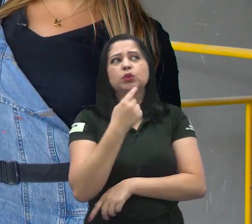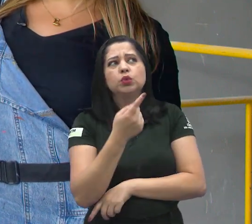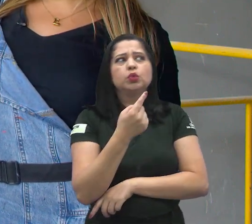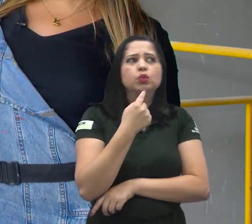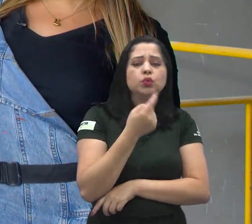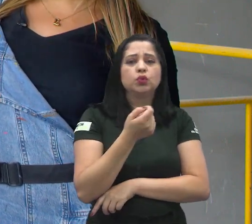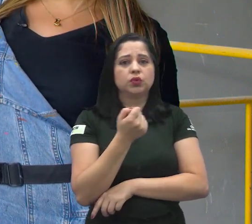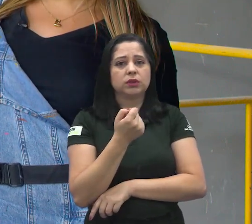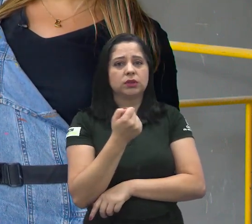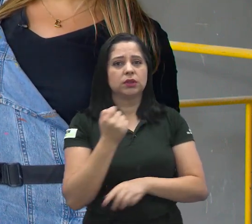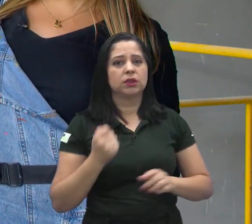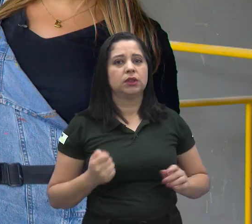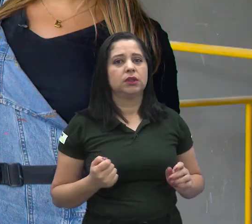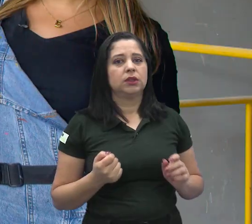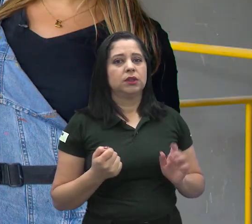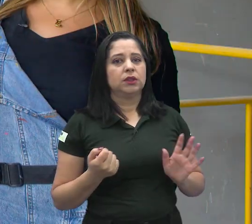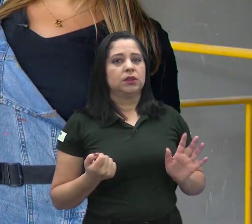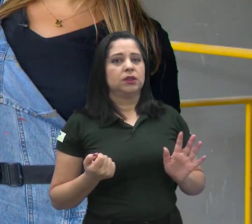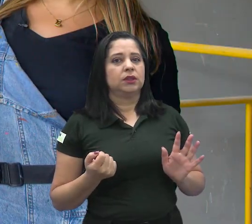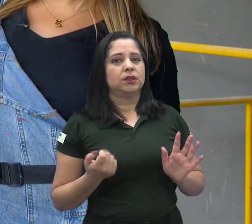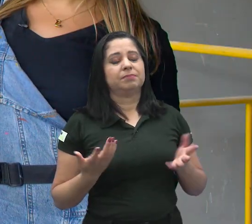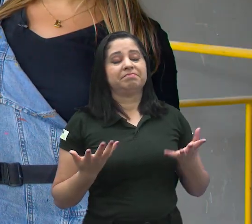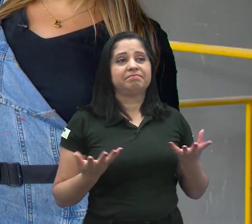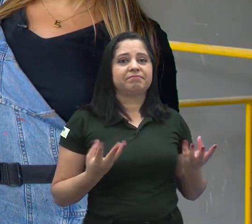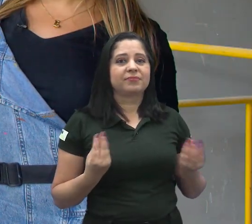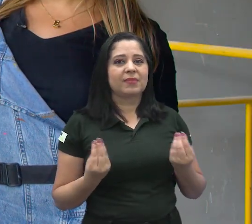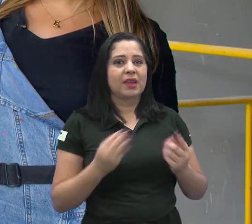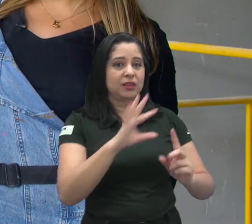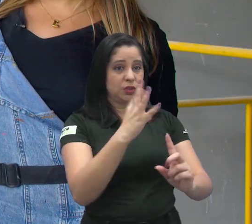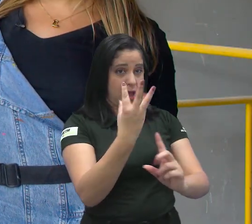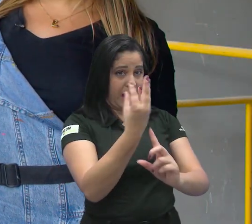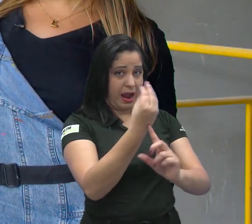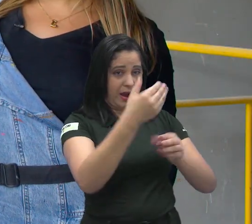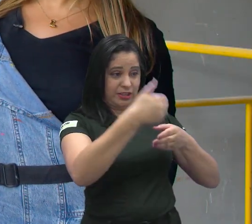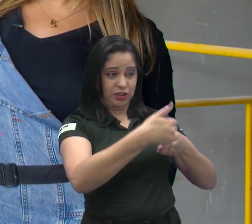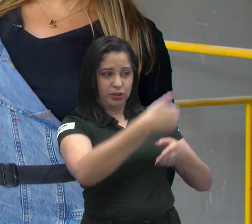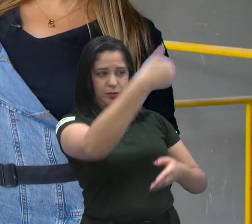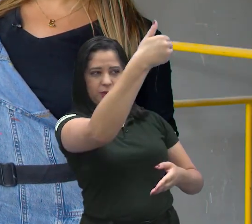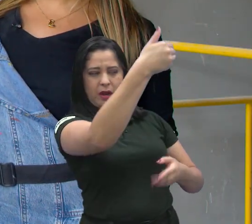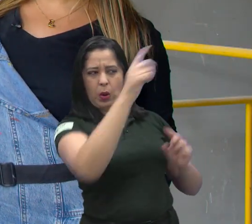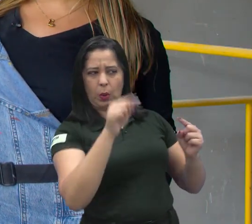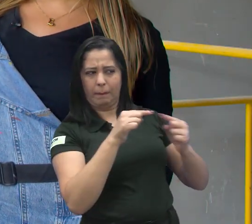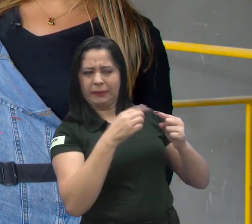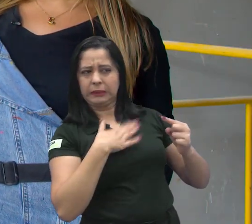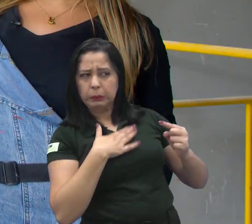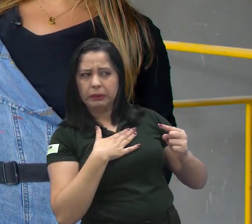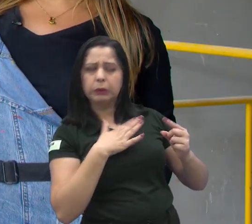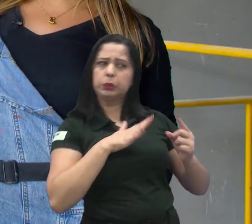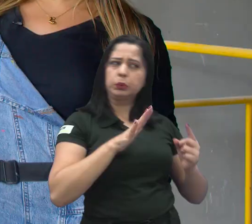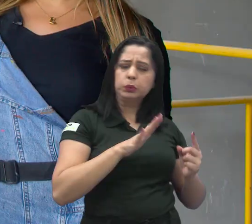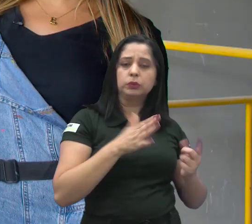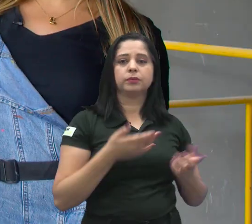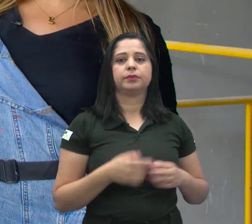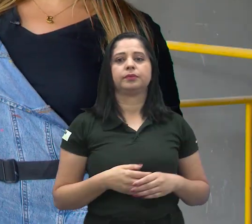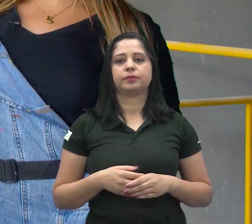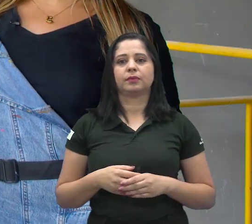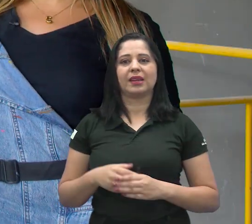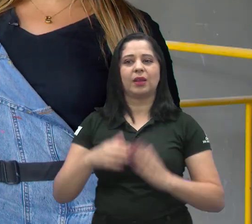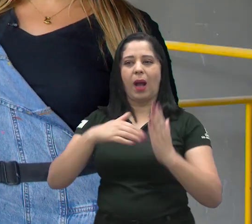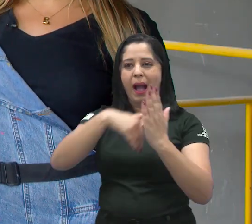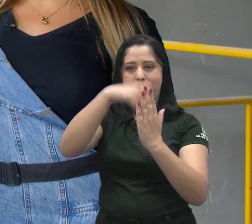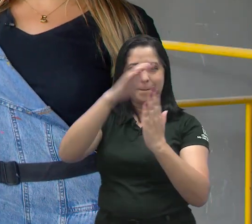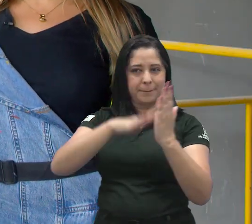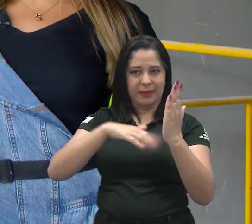né? Talvez essa arte muralista me sirva, o que você pode falar para essas pessoas? Olha, a pintura,